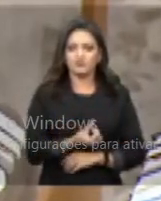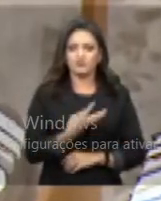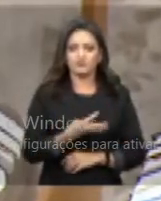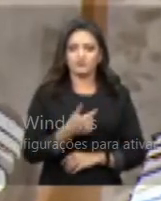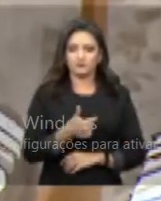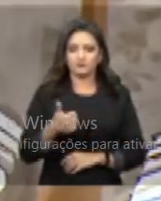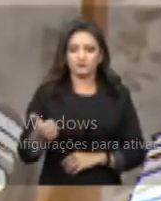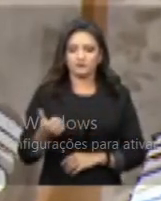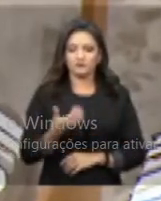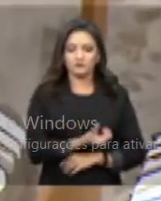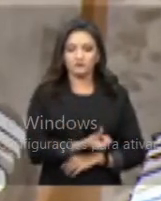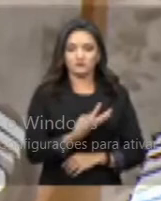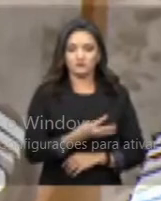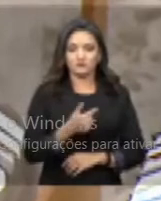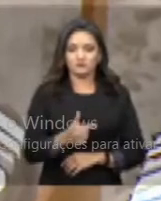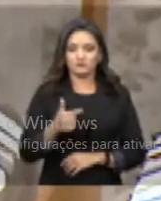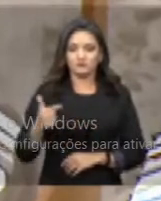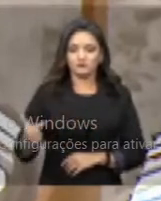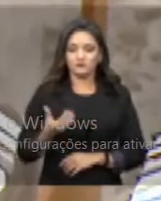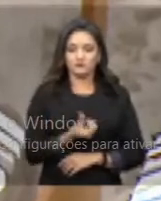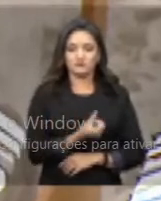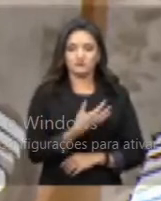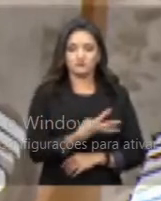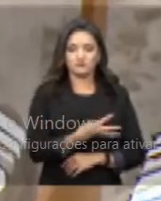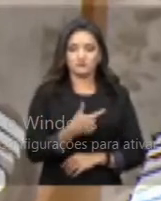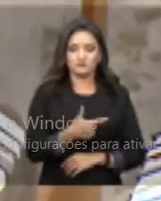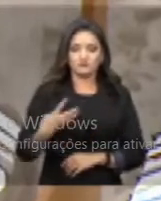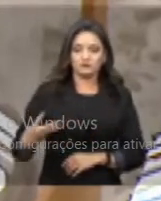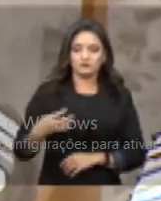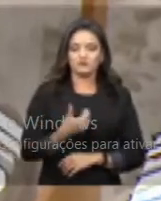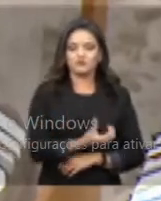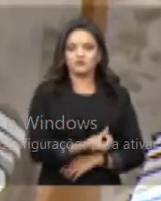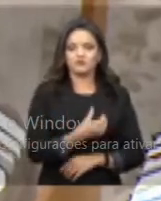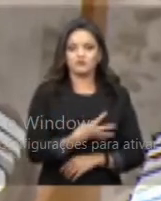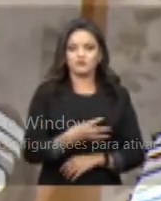6.421, 6.422, 6.424,